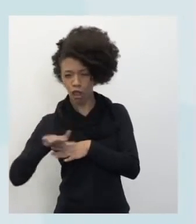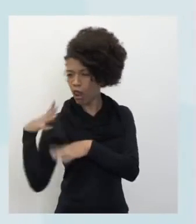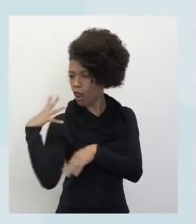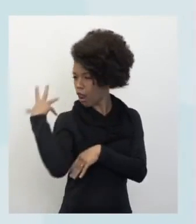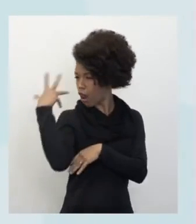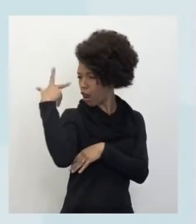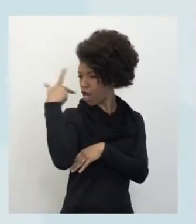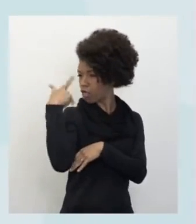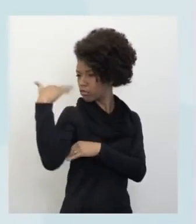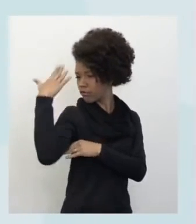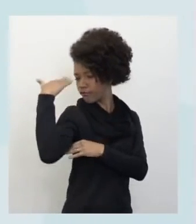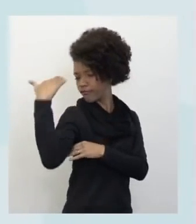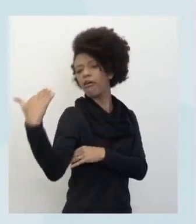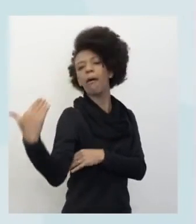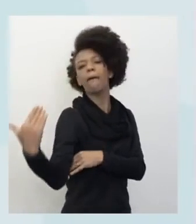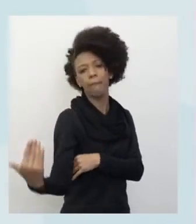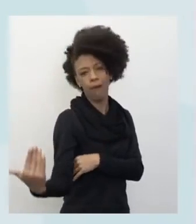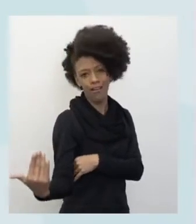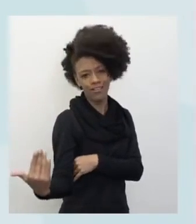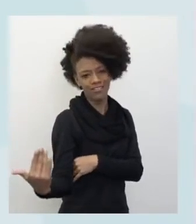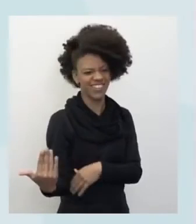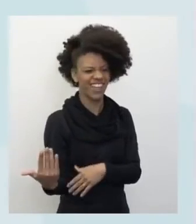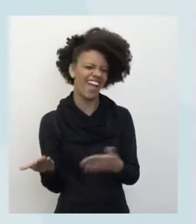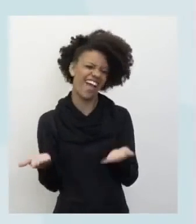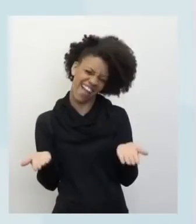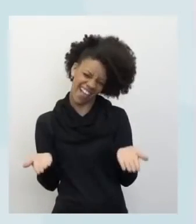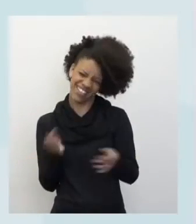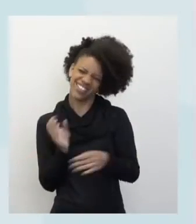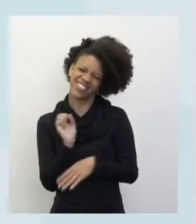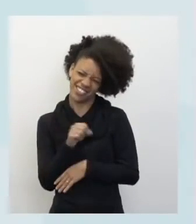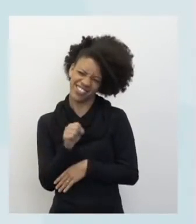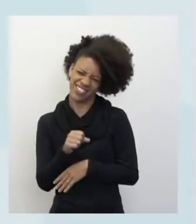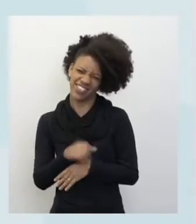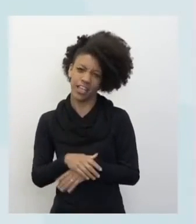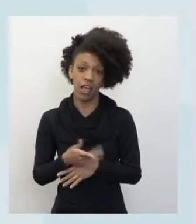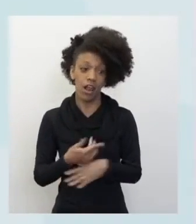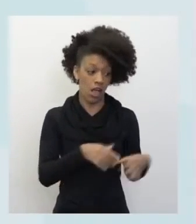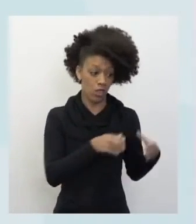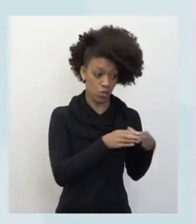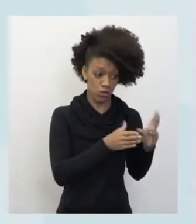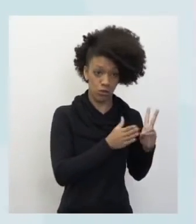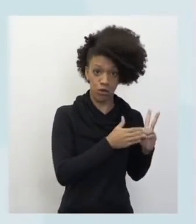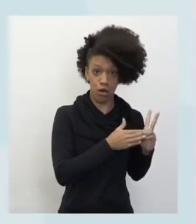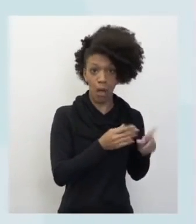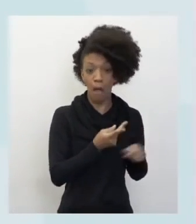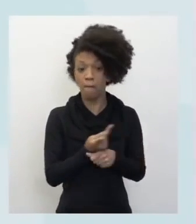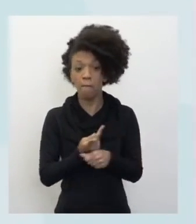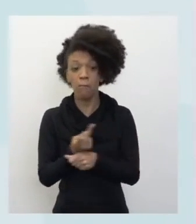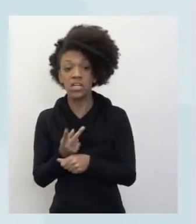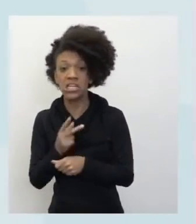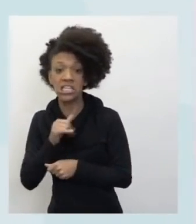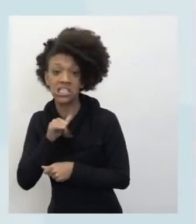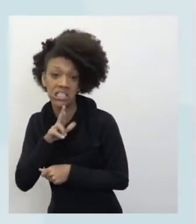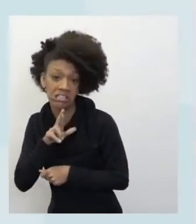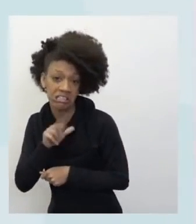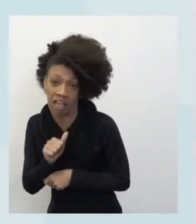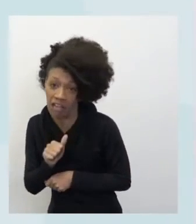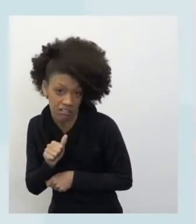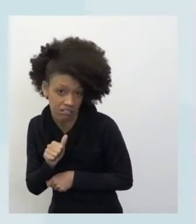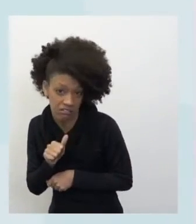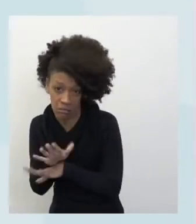e famosa. Ah, sim, na aldeia ainda procuram por uma tal de